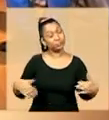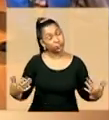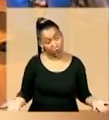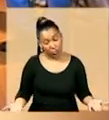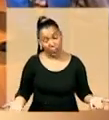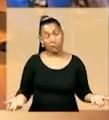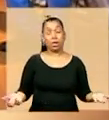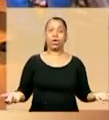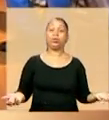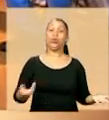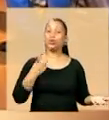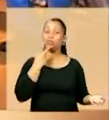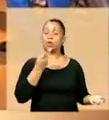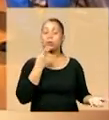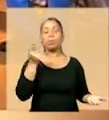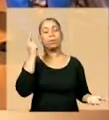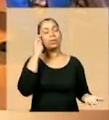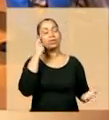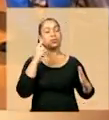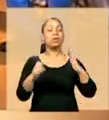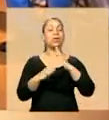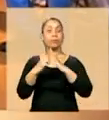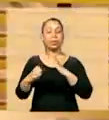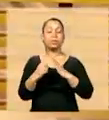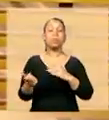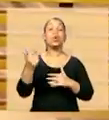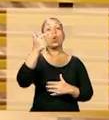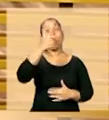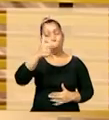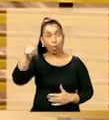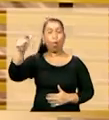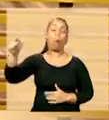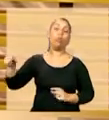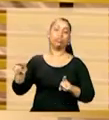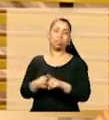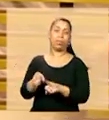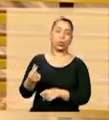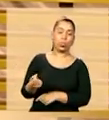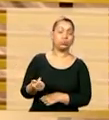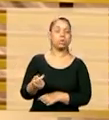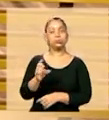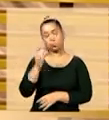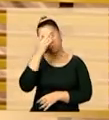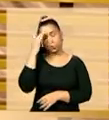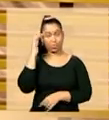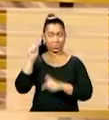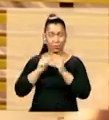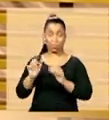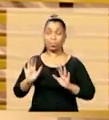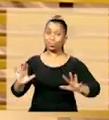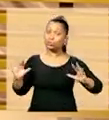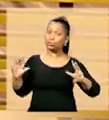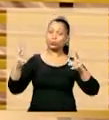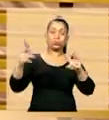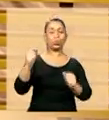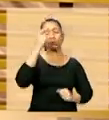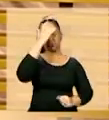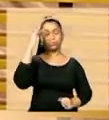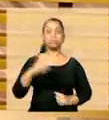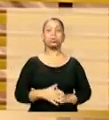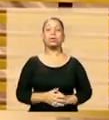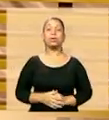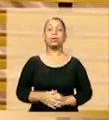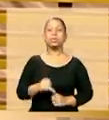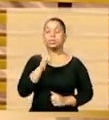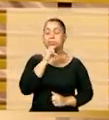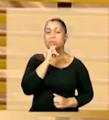a gente falou um pouco do custo pensando em empresa, mas há outros custos, né, que envolvem não só o trabalhador, mas toda a população. Por exemplo,